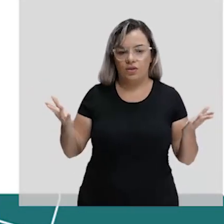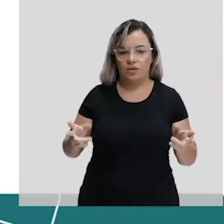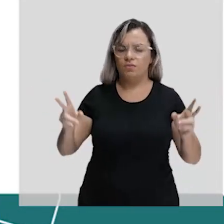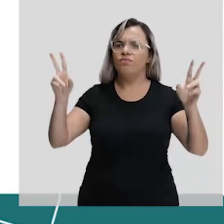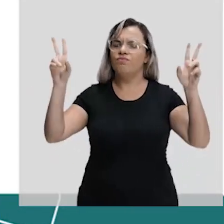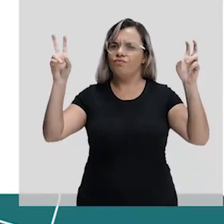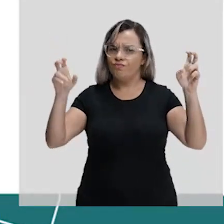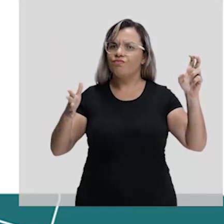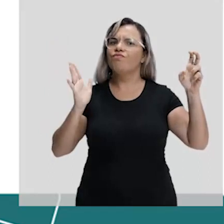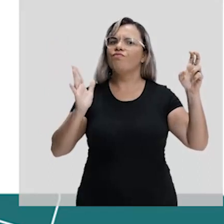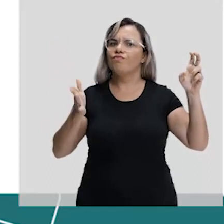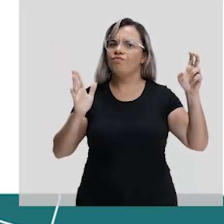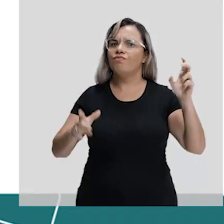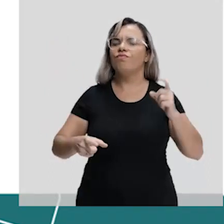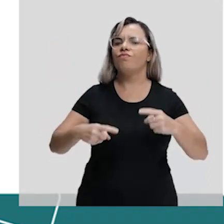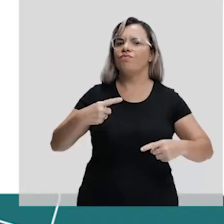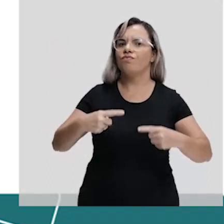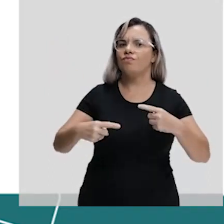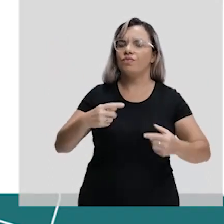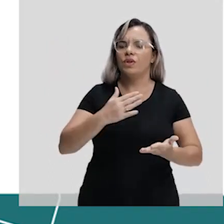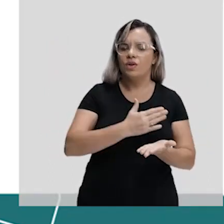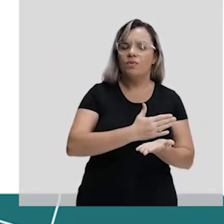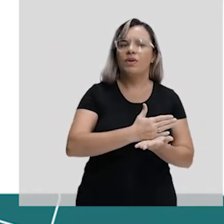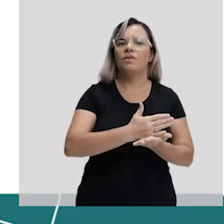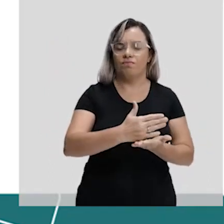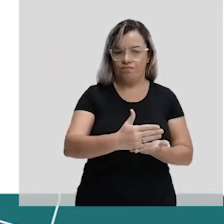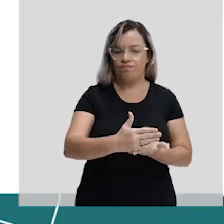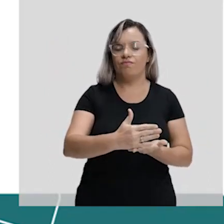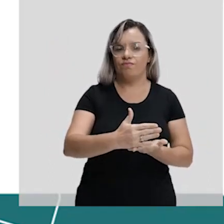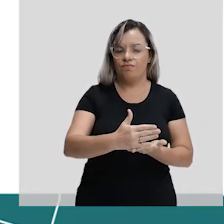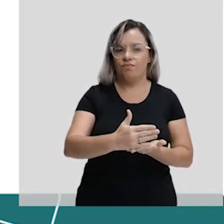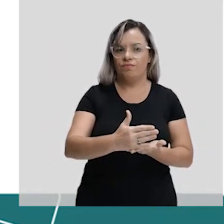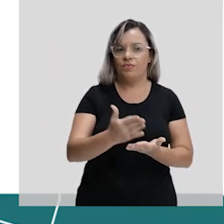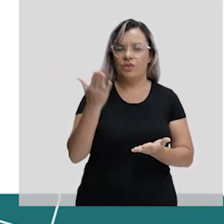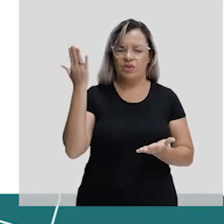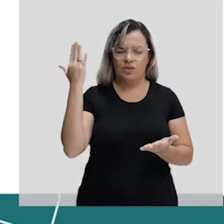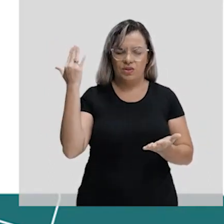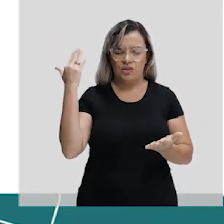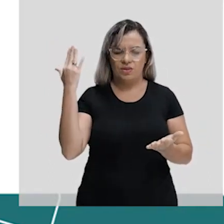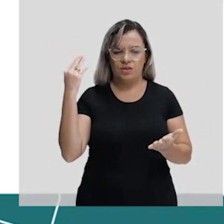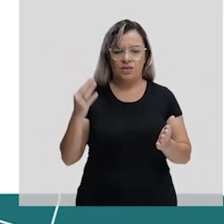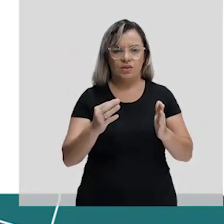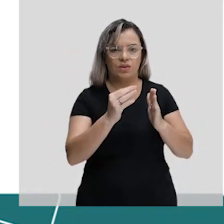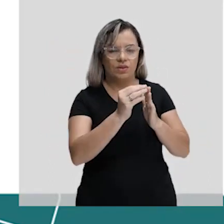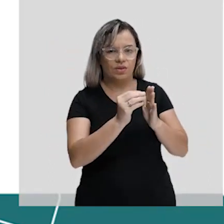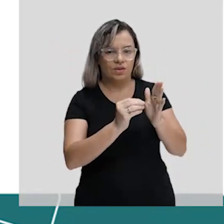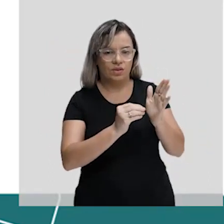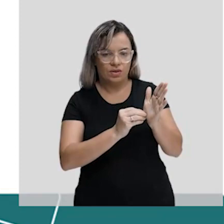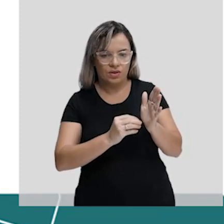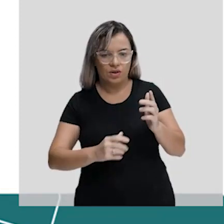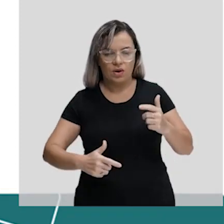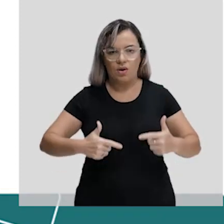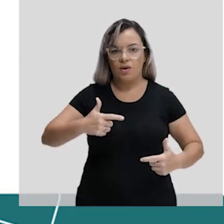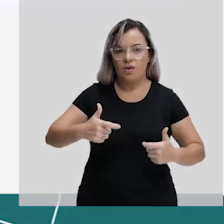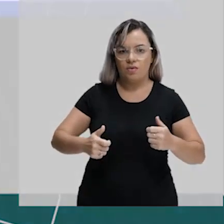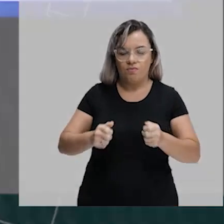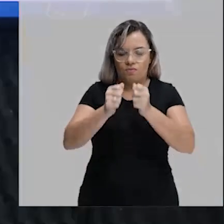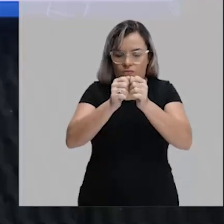já inclusive discutimos inicialmente quando falamos sobre o movimento da